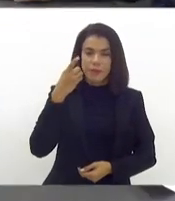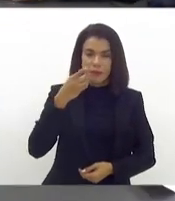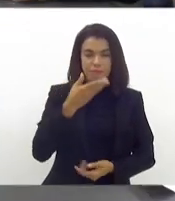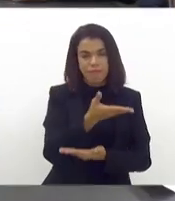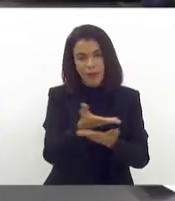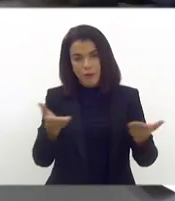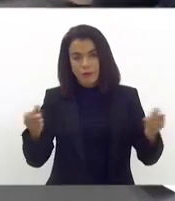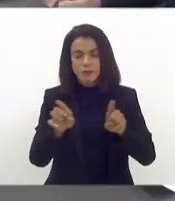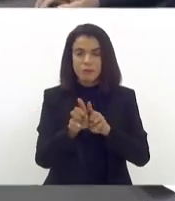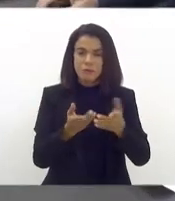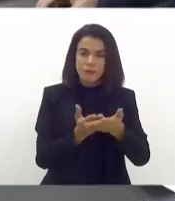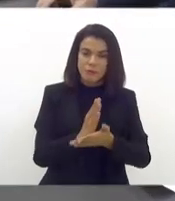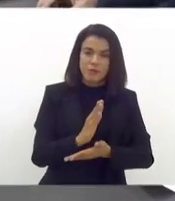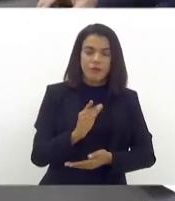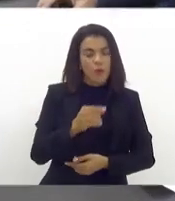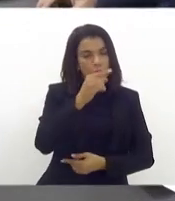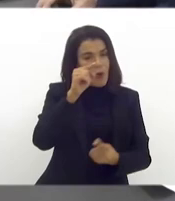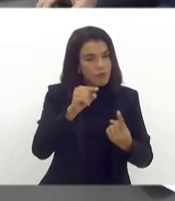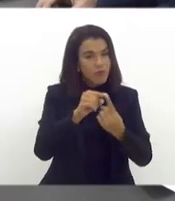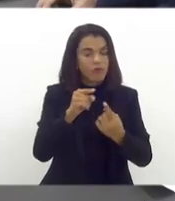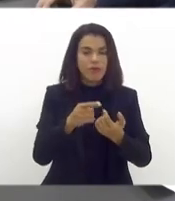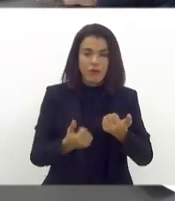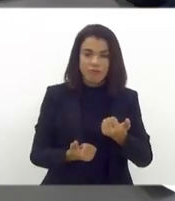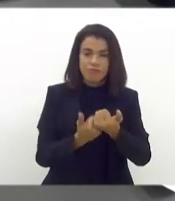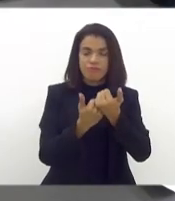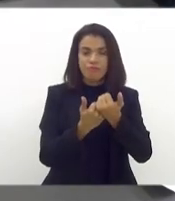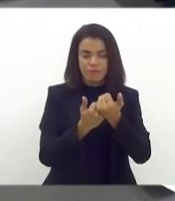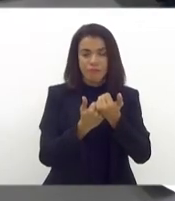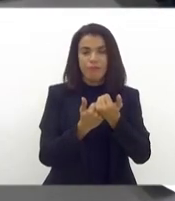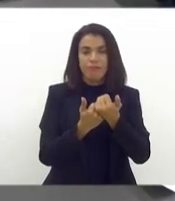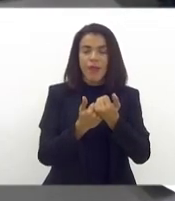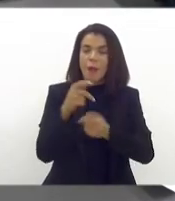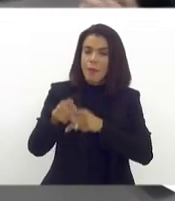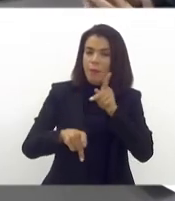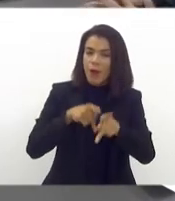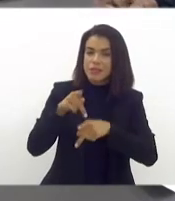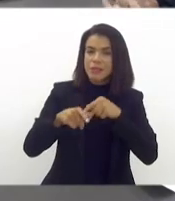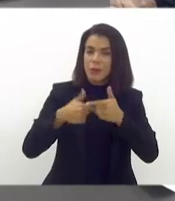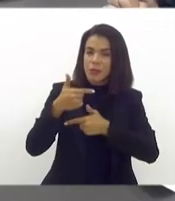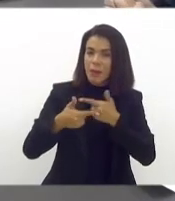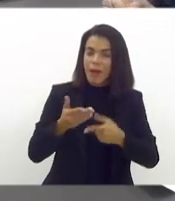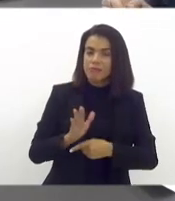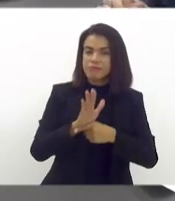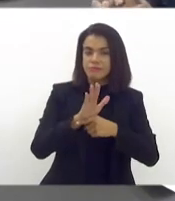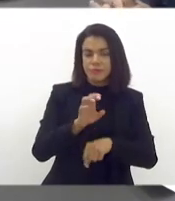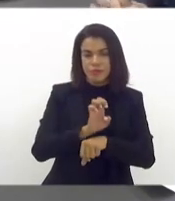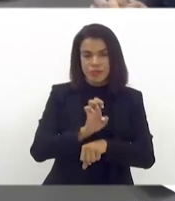pela aprovação do projeto. É isso. A ideia é fomentar, de fato, essa população que tanto faz pelo nosso estado do Rio de